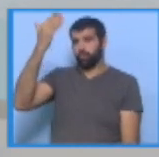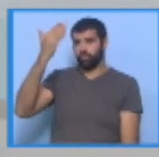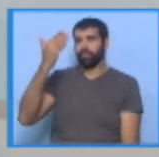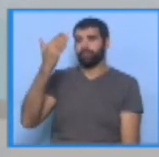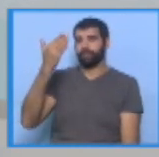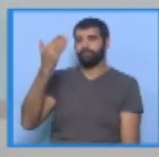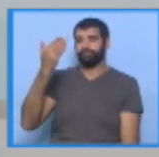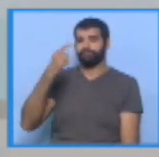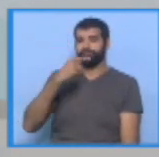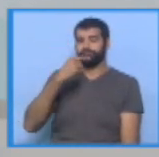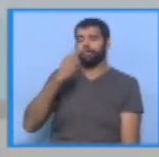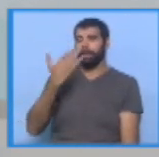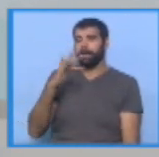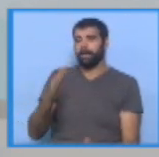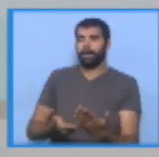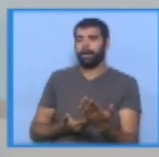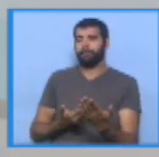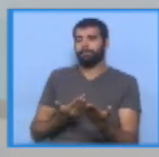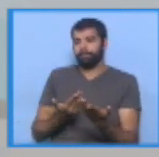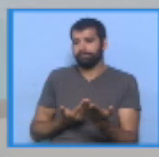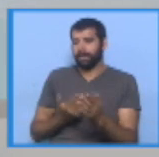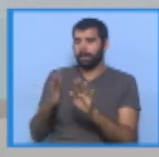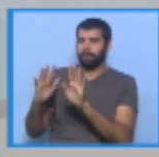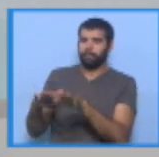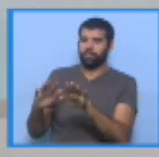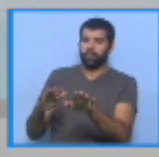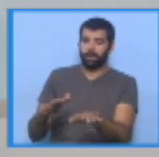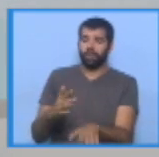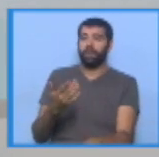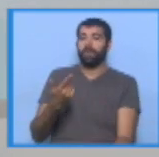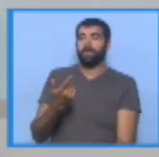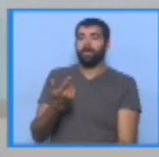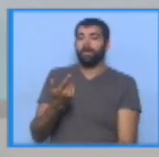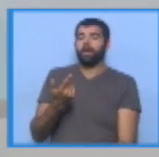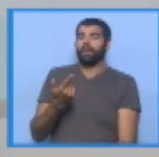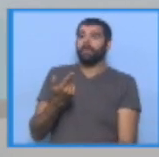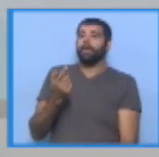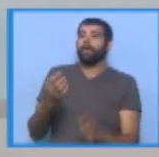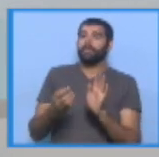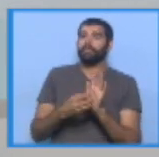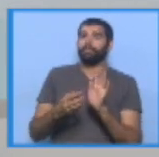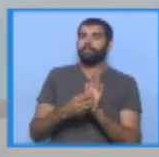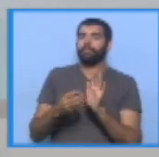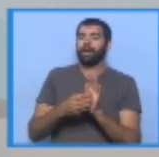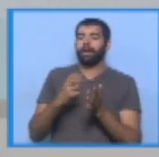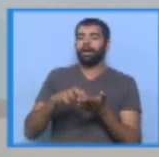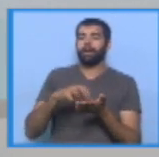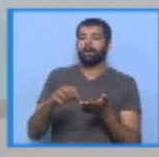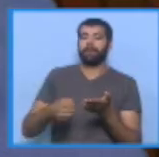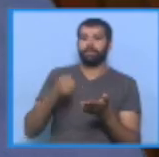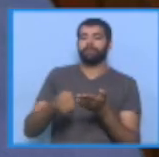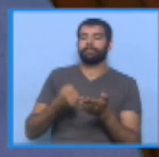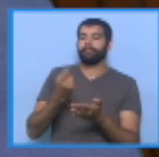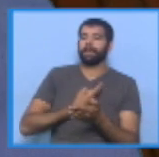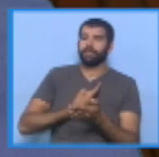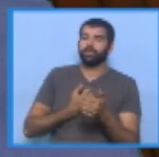dos Reis, mas a proposta que nos é feita na procissão, de facto é o ícone da peregrinação, é para